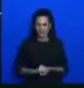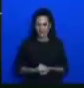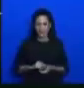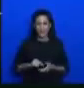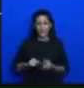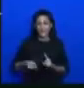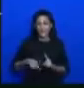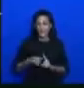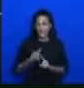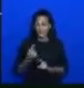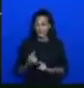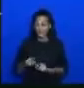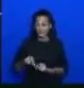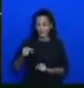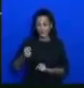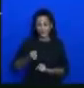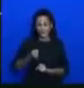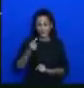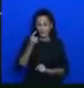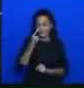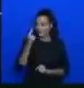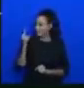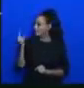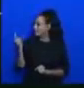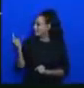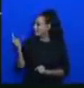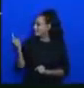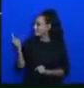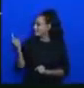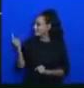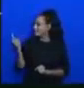Vem aí mais um número.